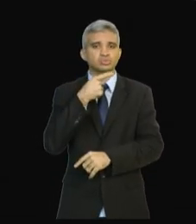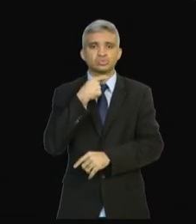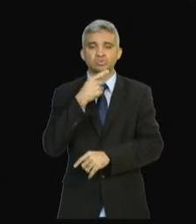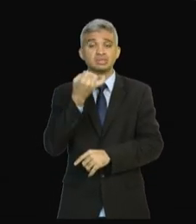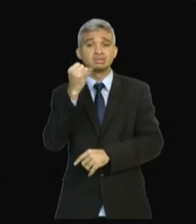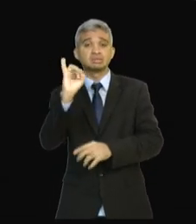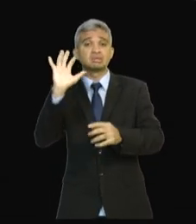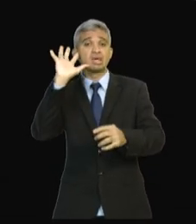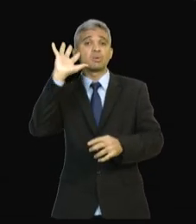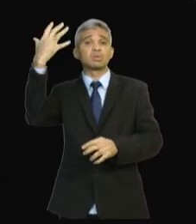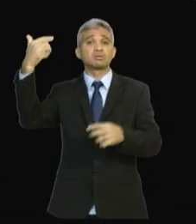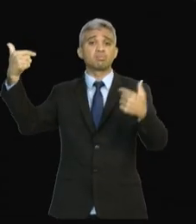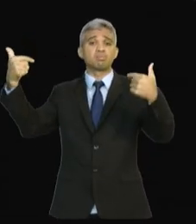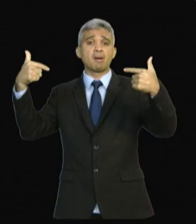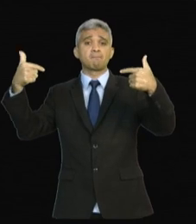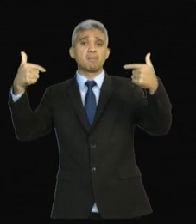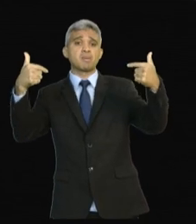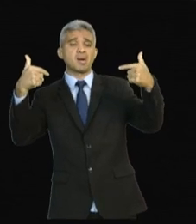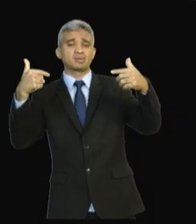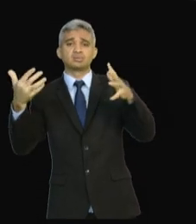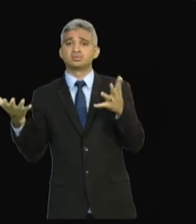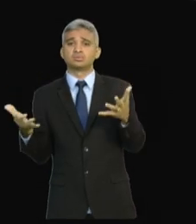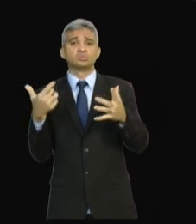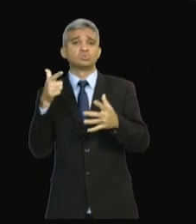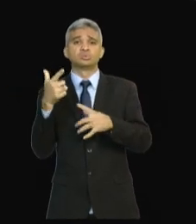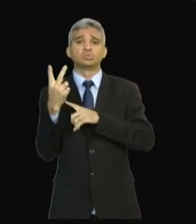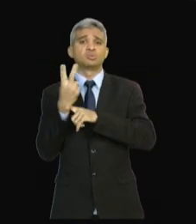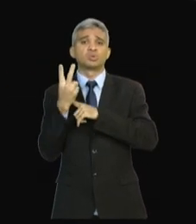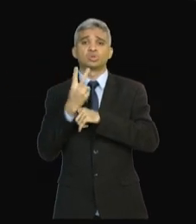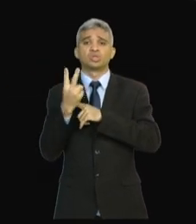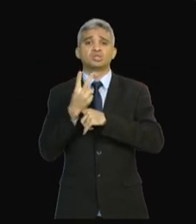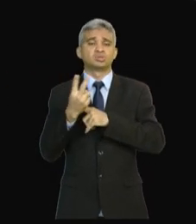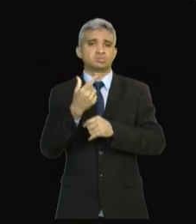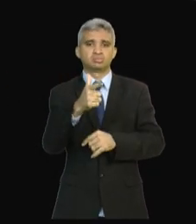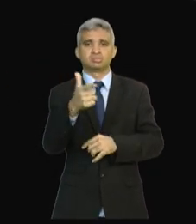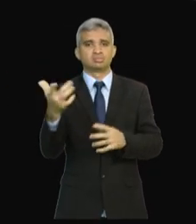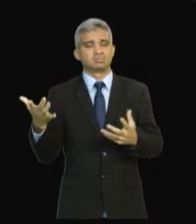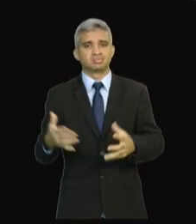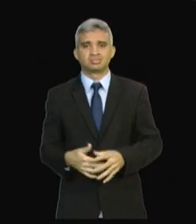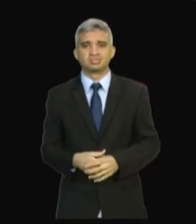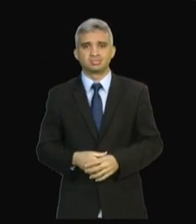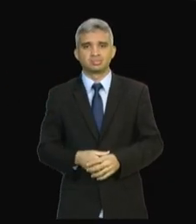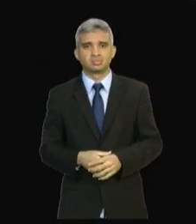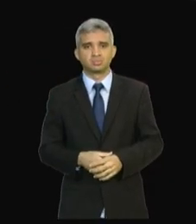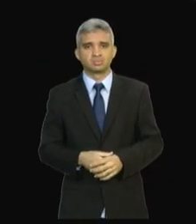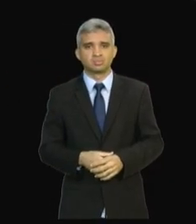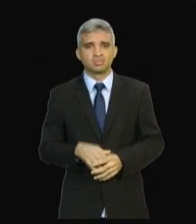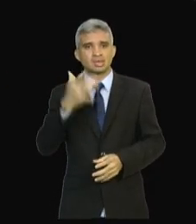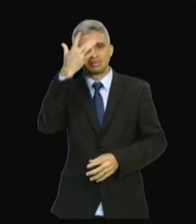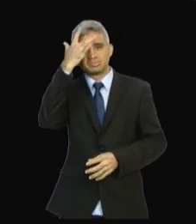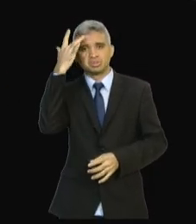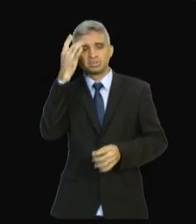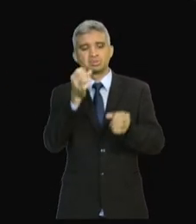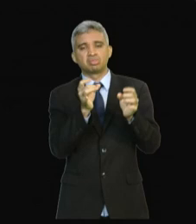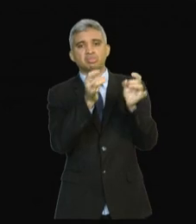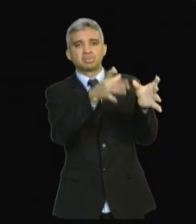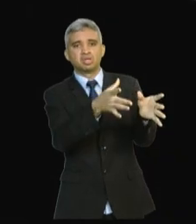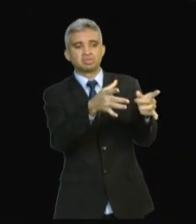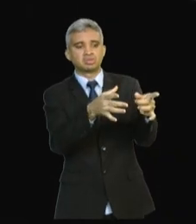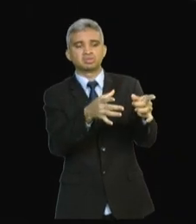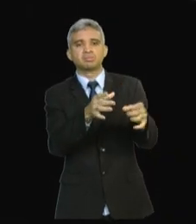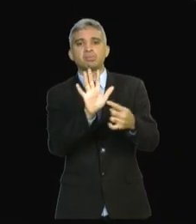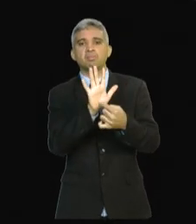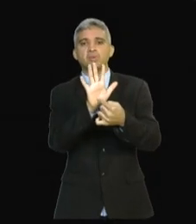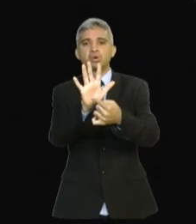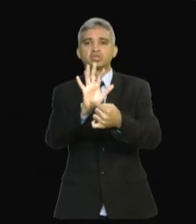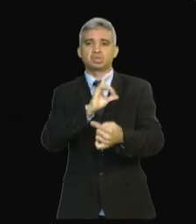suas vidas, sem o mínimo conforto e sem o mínimo condição de trabalho. O jogaram lá só para dizer que estão fazendo policiamento,